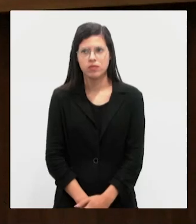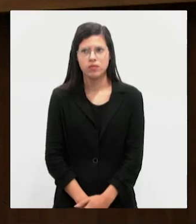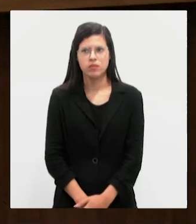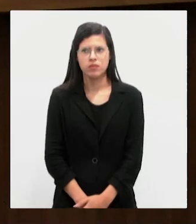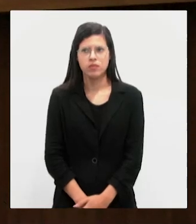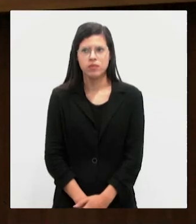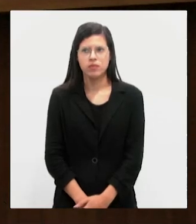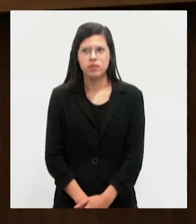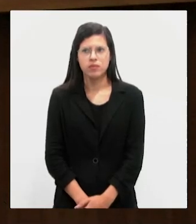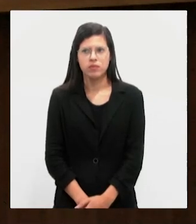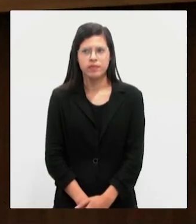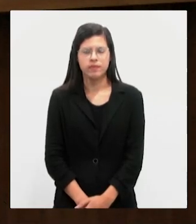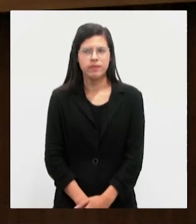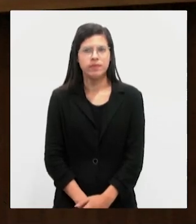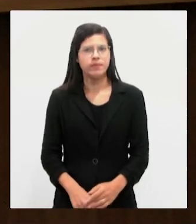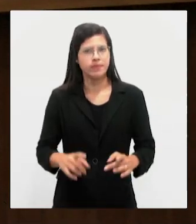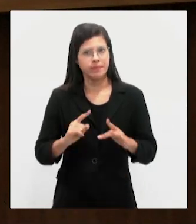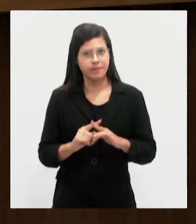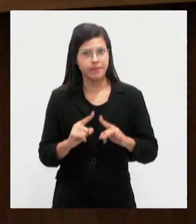o Supremo